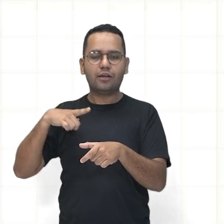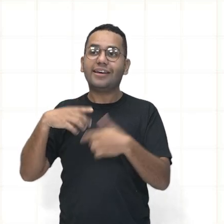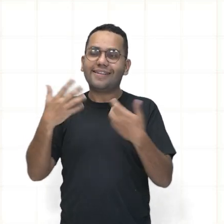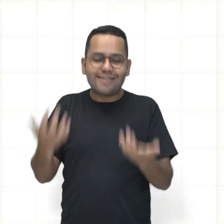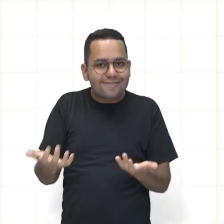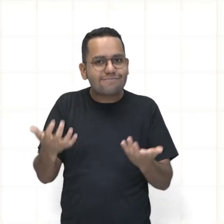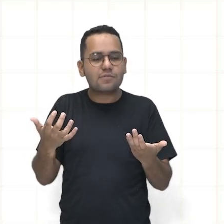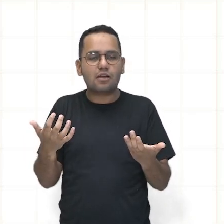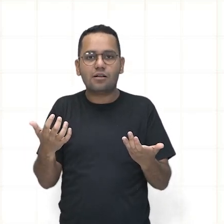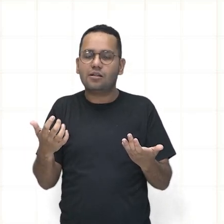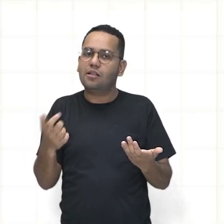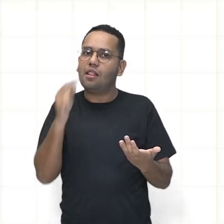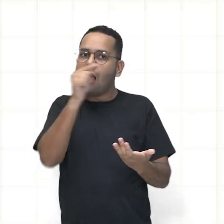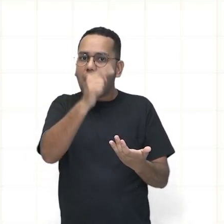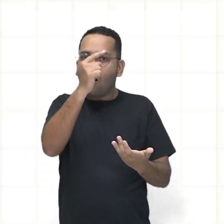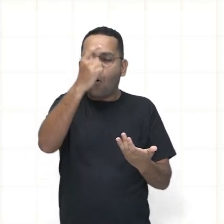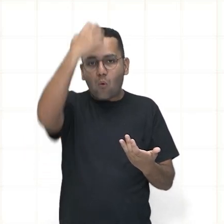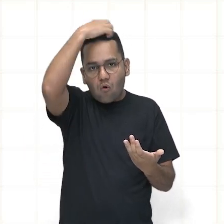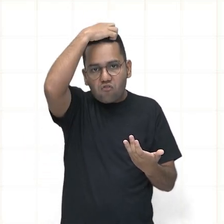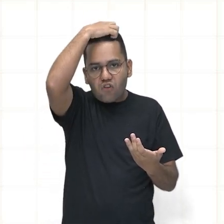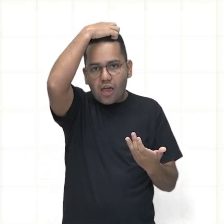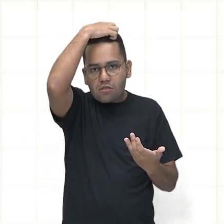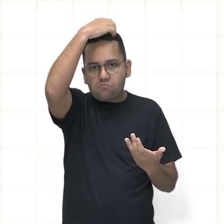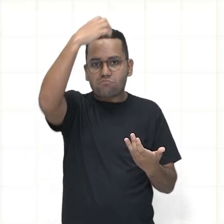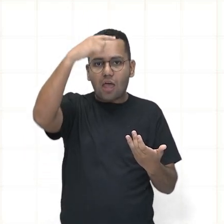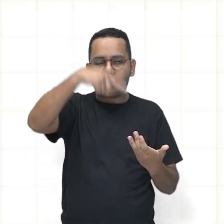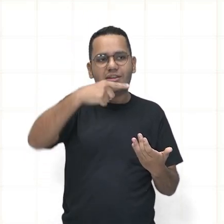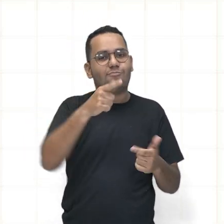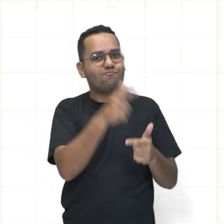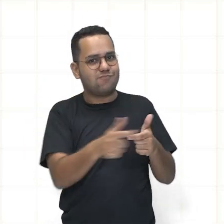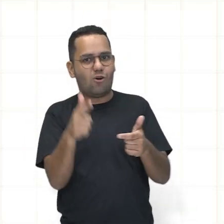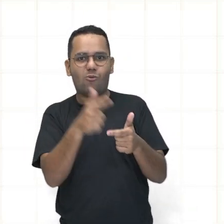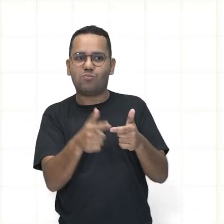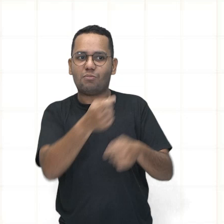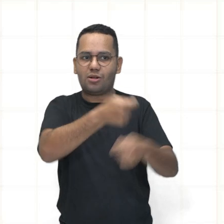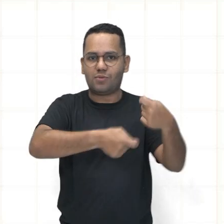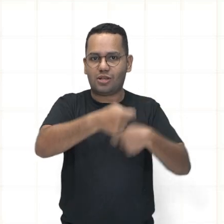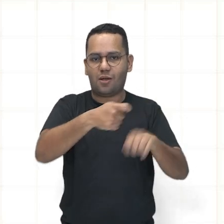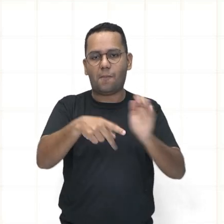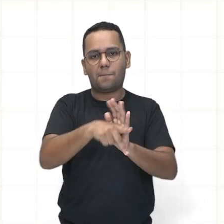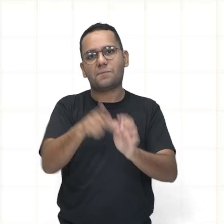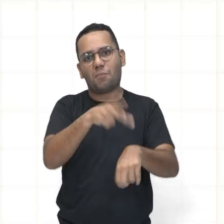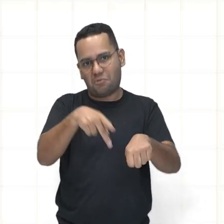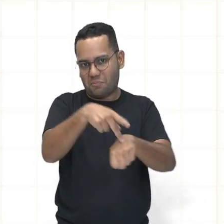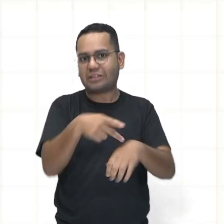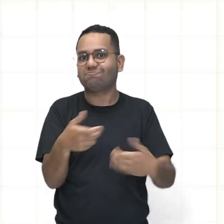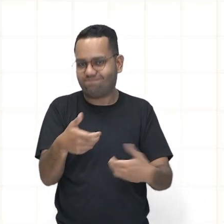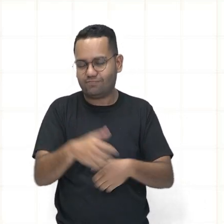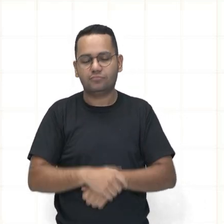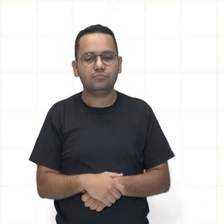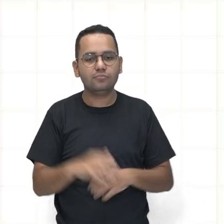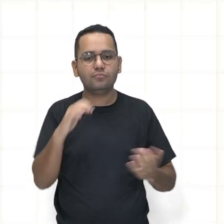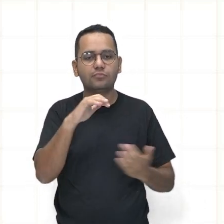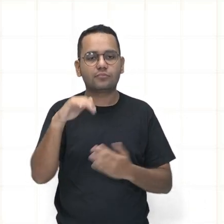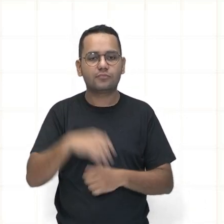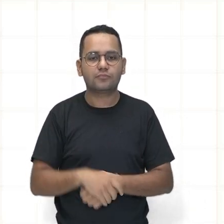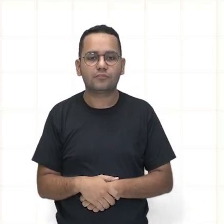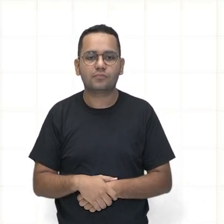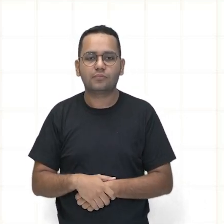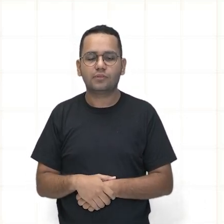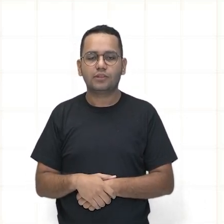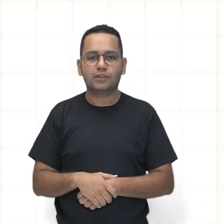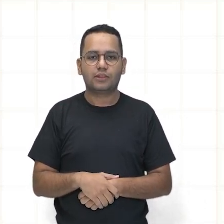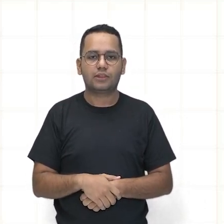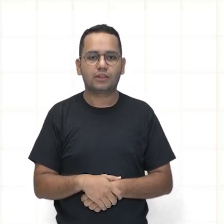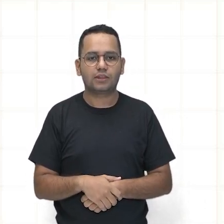então imperador brasileiro Dom Pedro II. Dentro desse contexto, nós vamos observar também personagens importantes